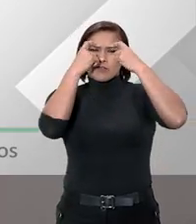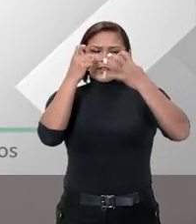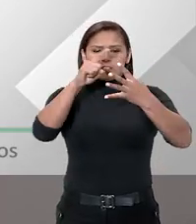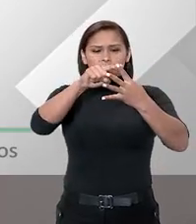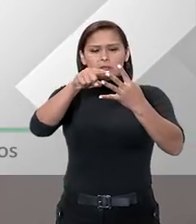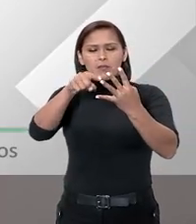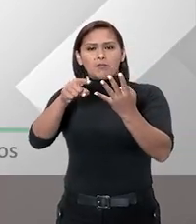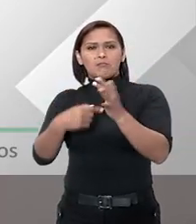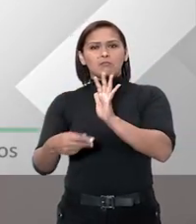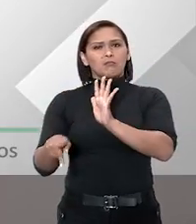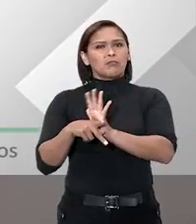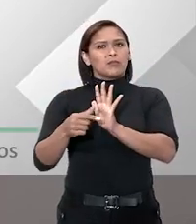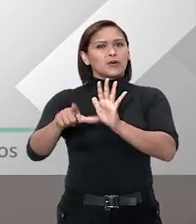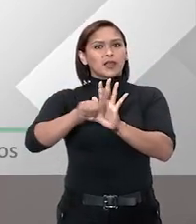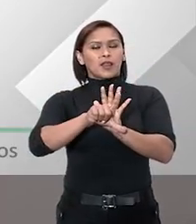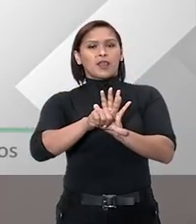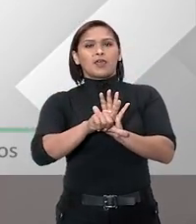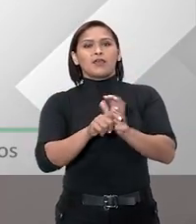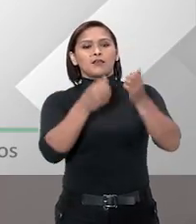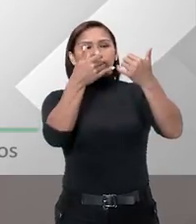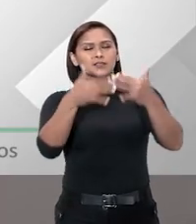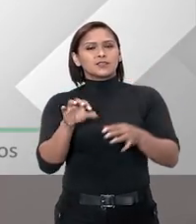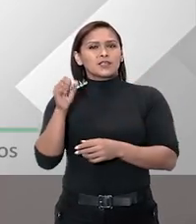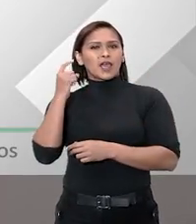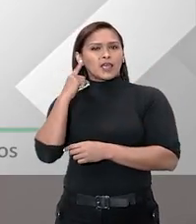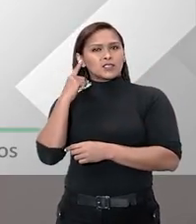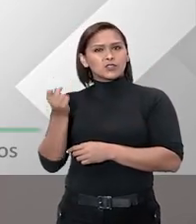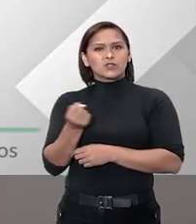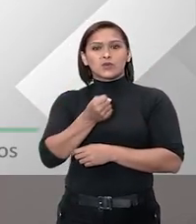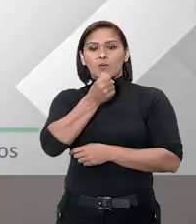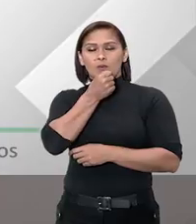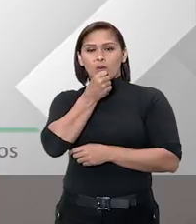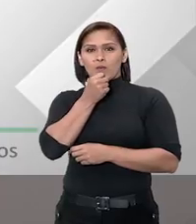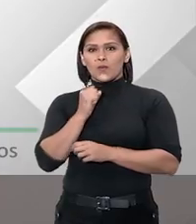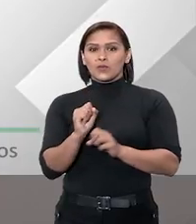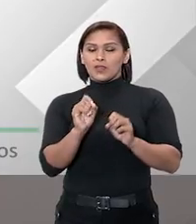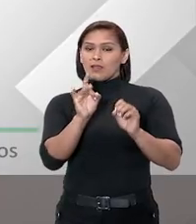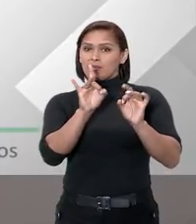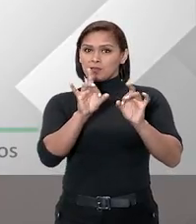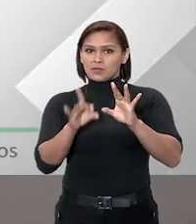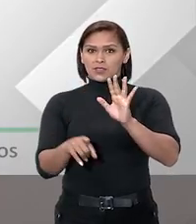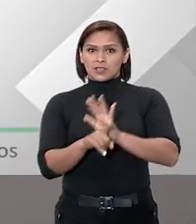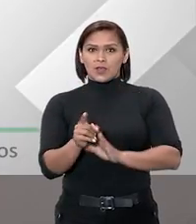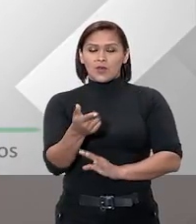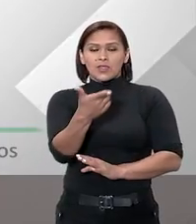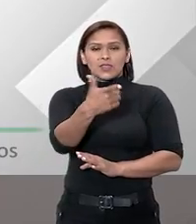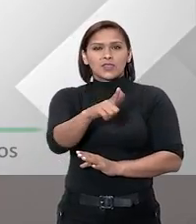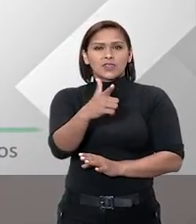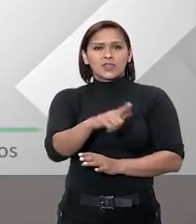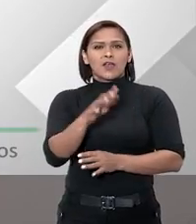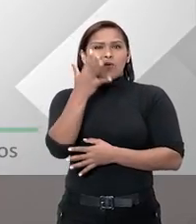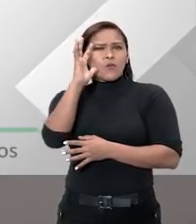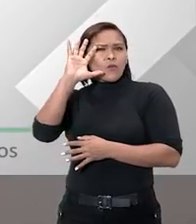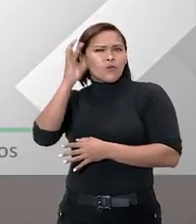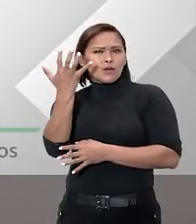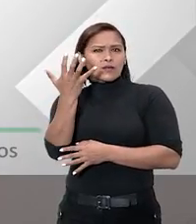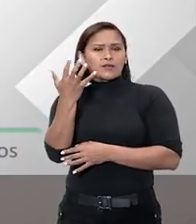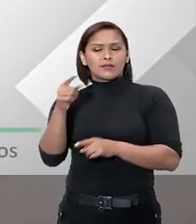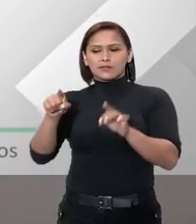violências previstas na própria lei, através da escuta protegida, que é o depoimento especial. A sua não